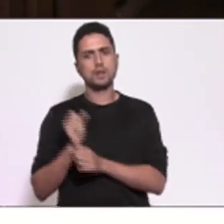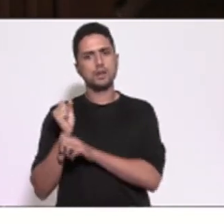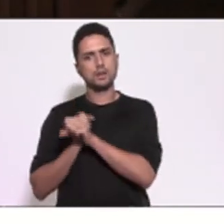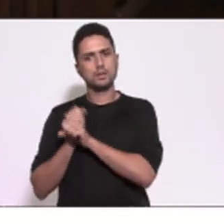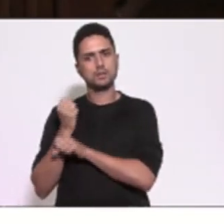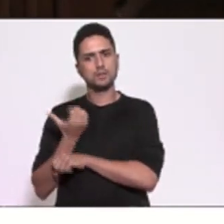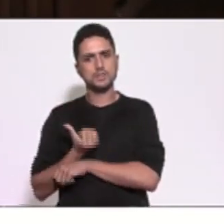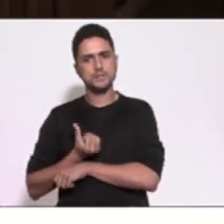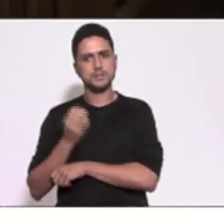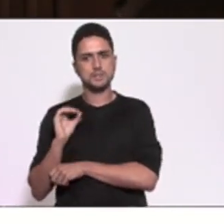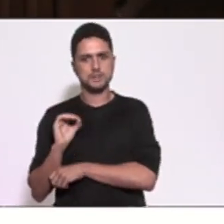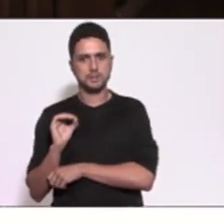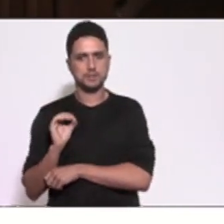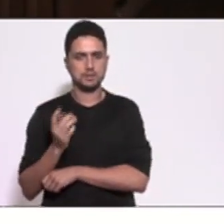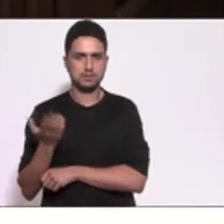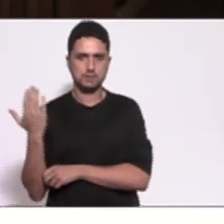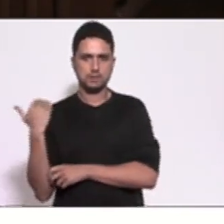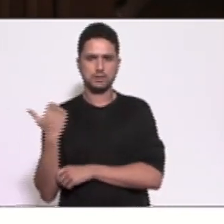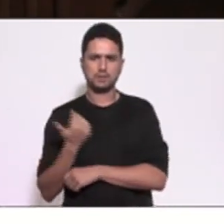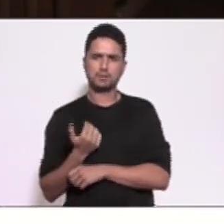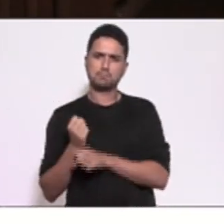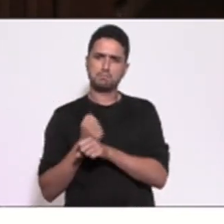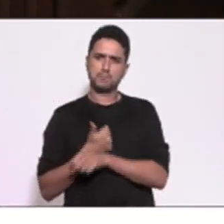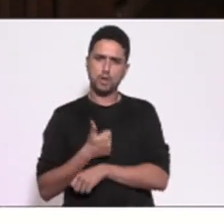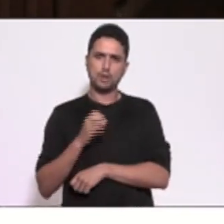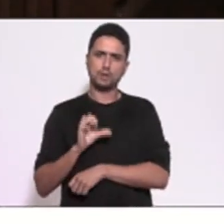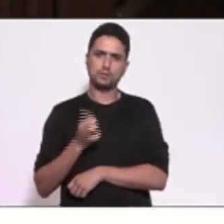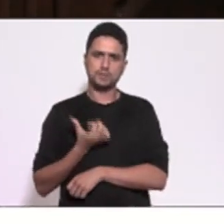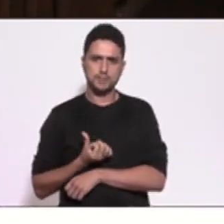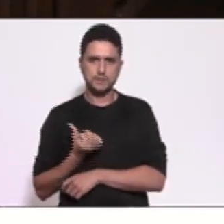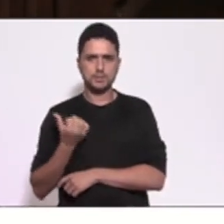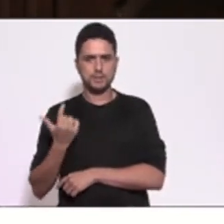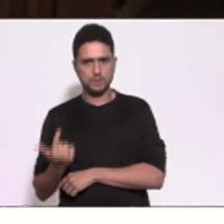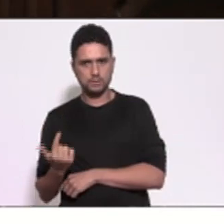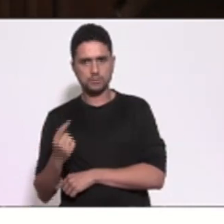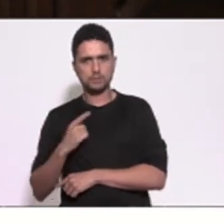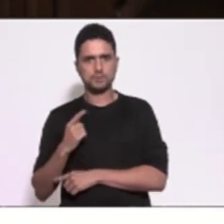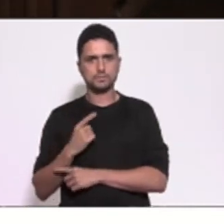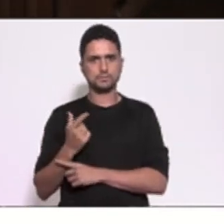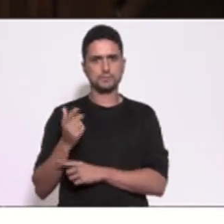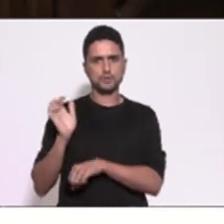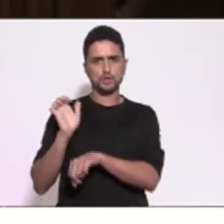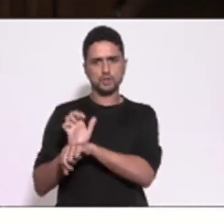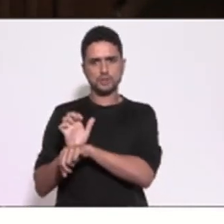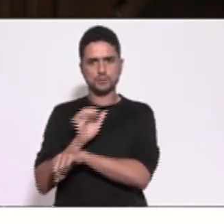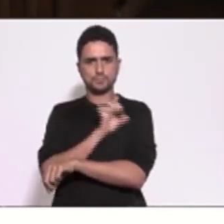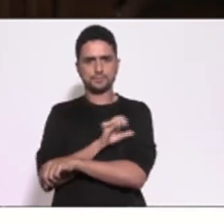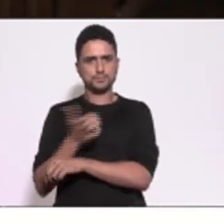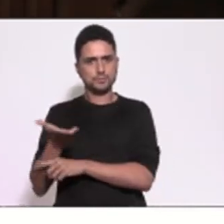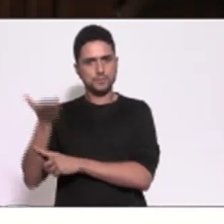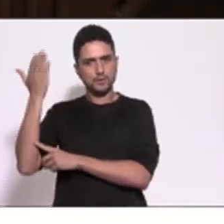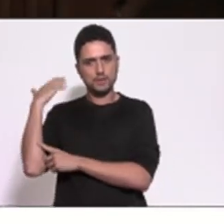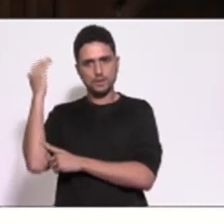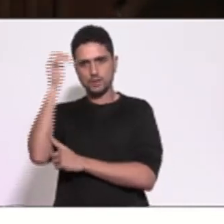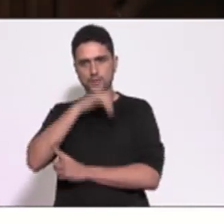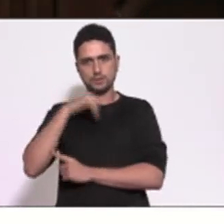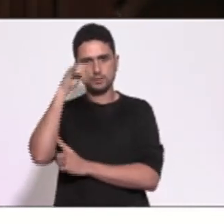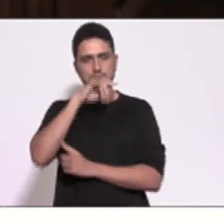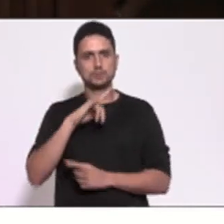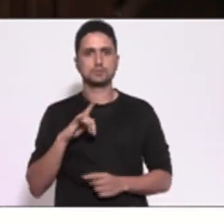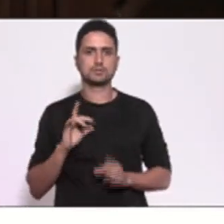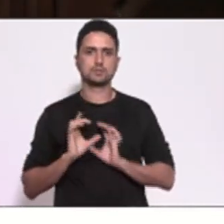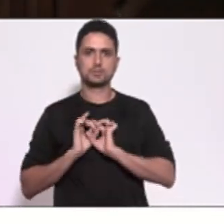60, mais precisamente em 62, ainda o antigo estado do Rio de Janeiro, cedeu